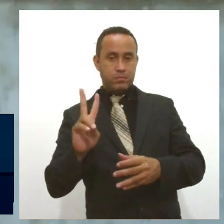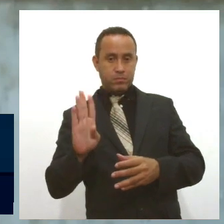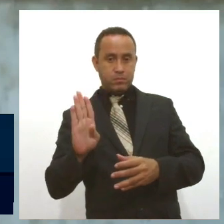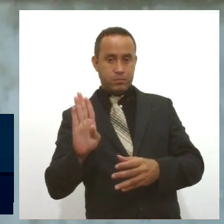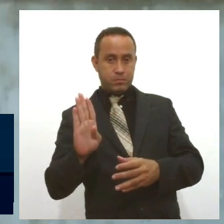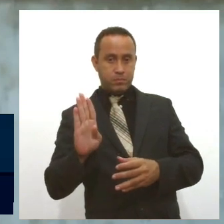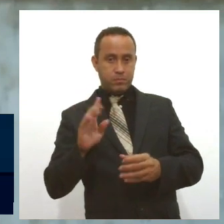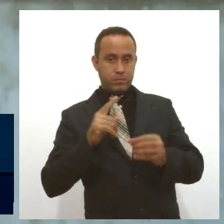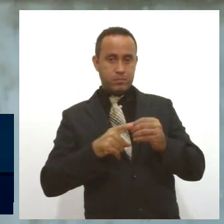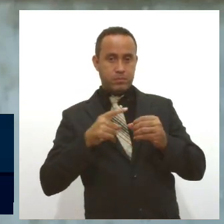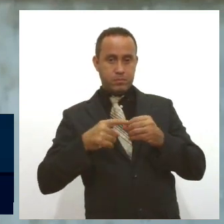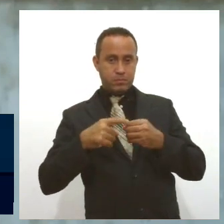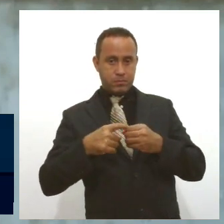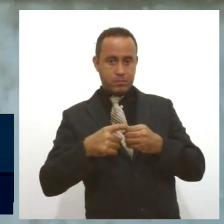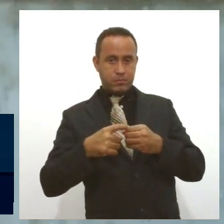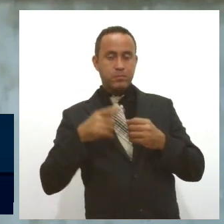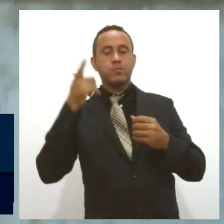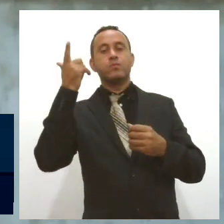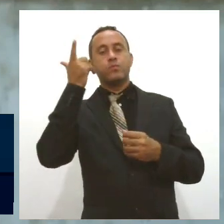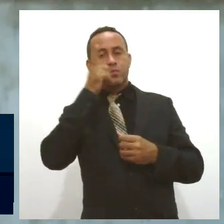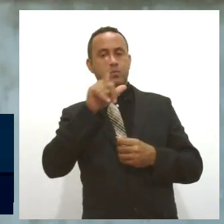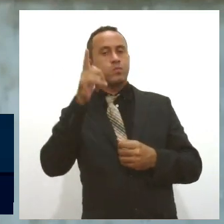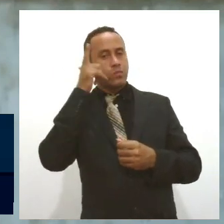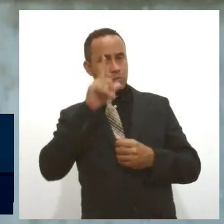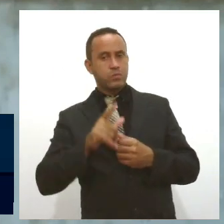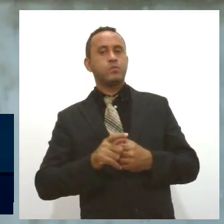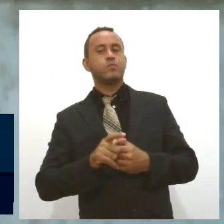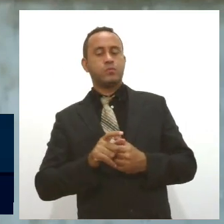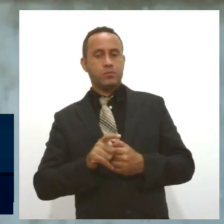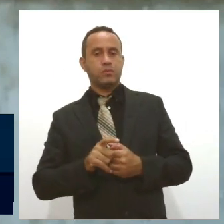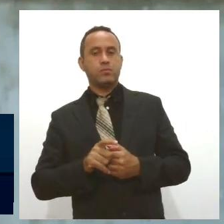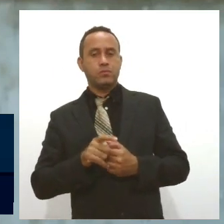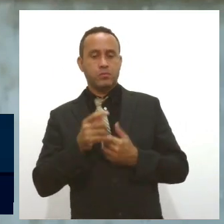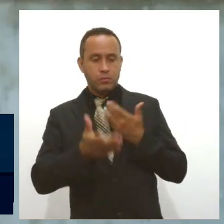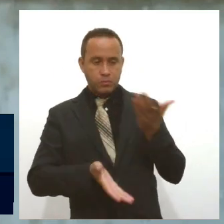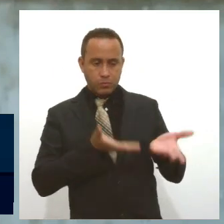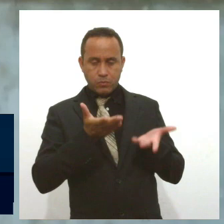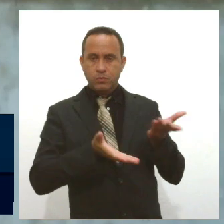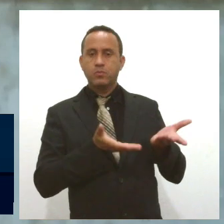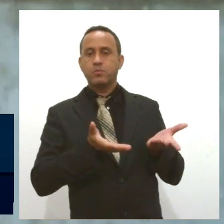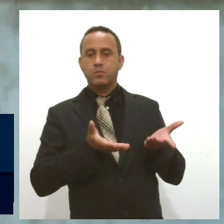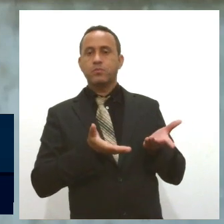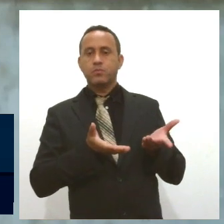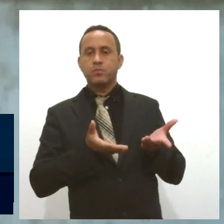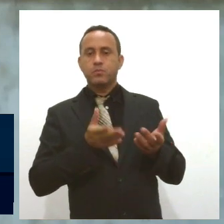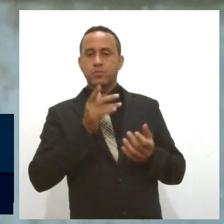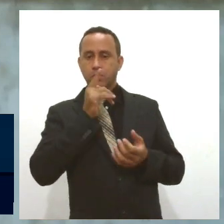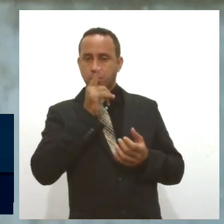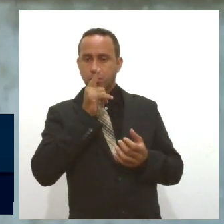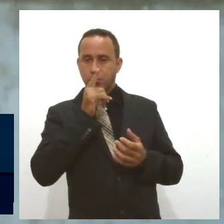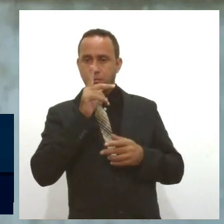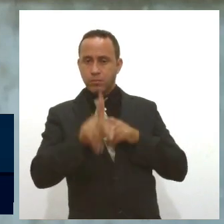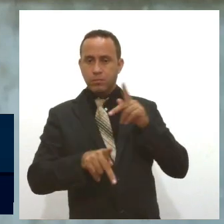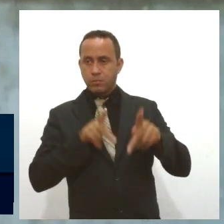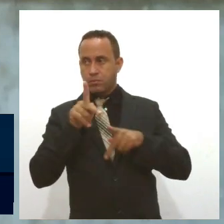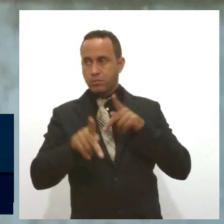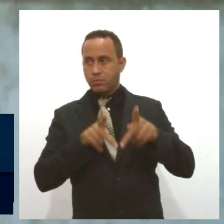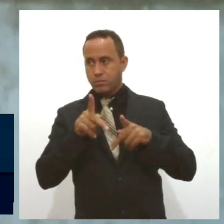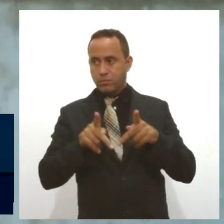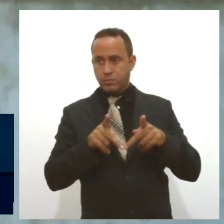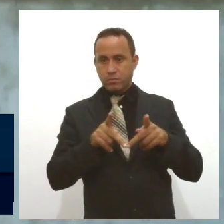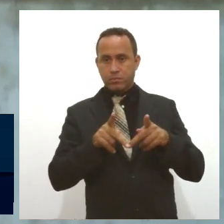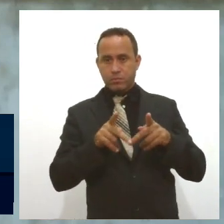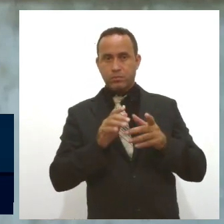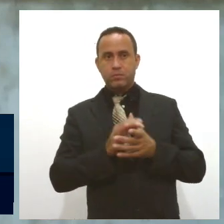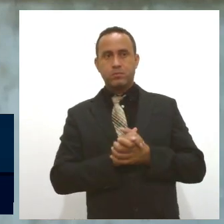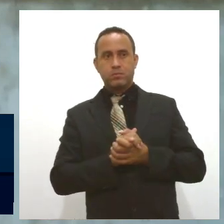conseguiu vencer esse desafio de dar acesso a essa água à população concentrada